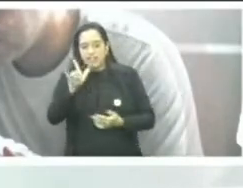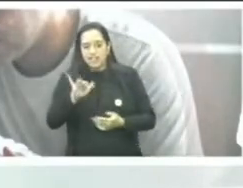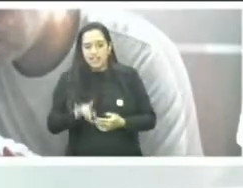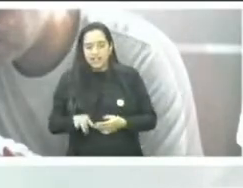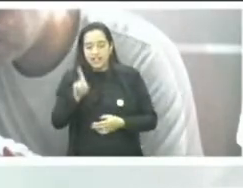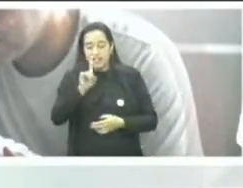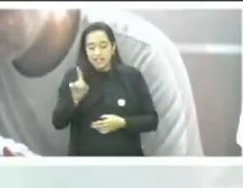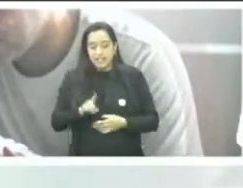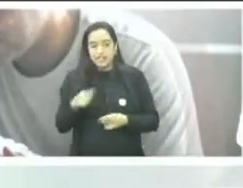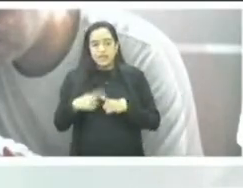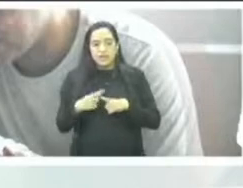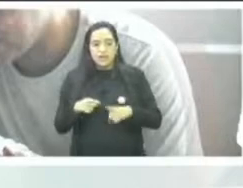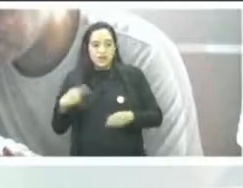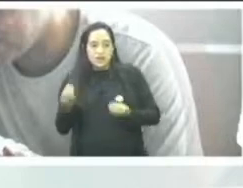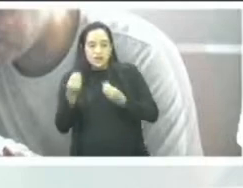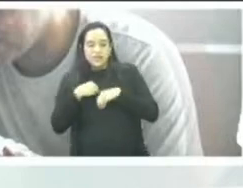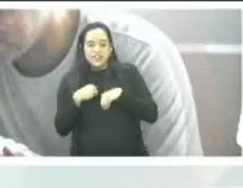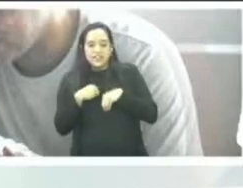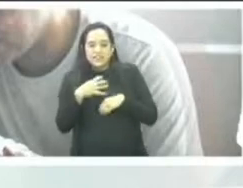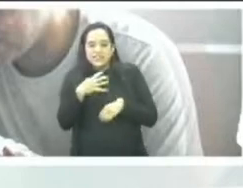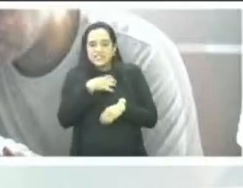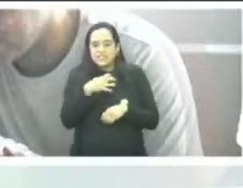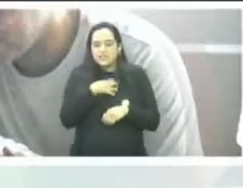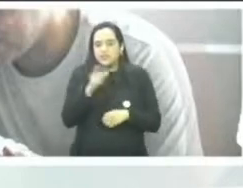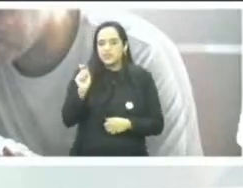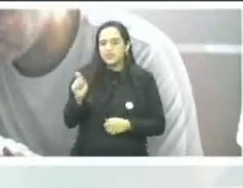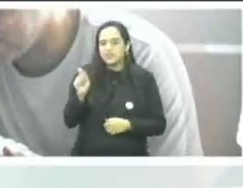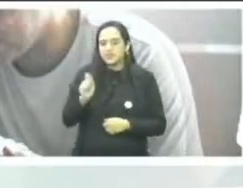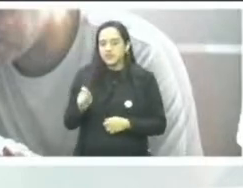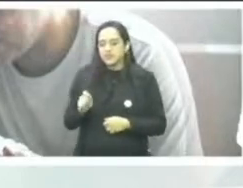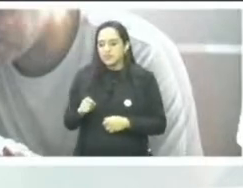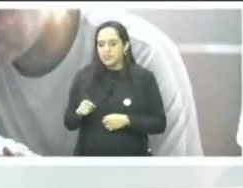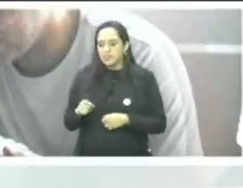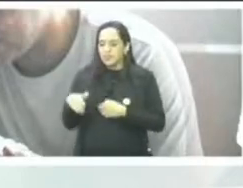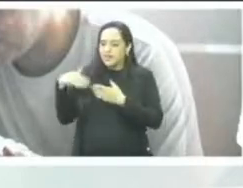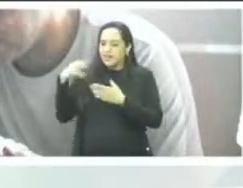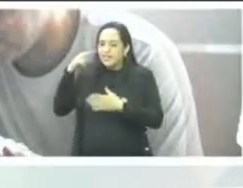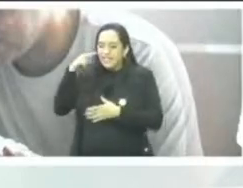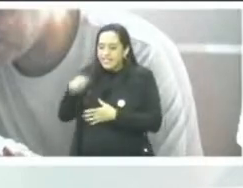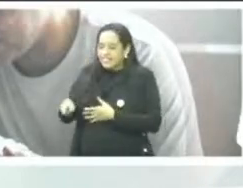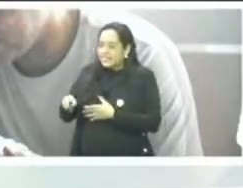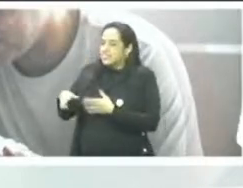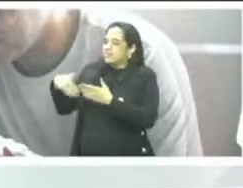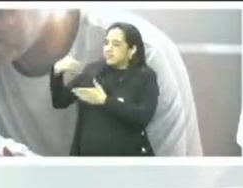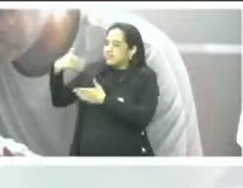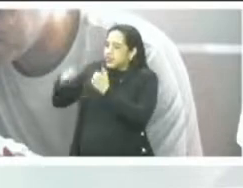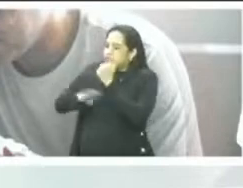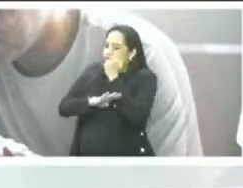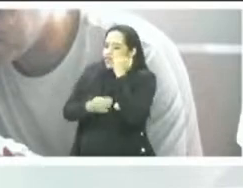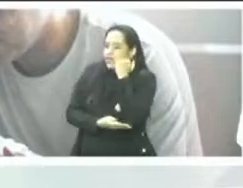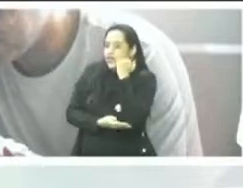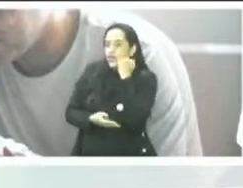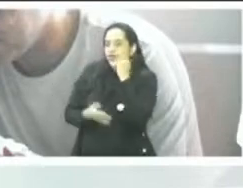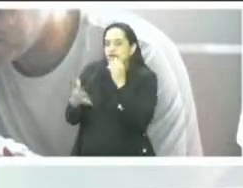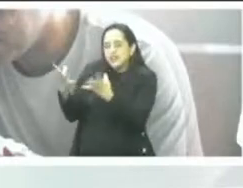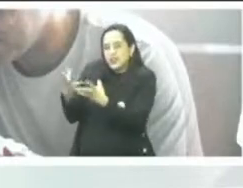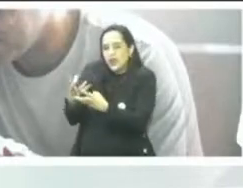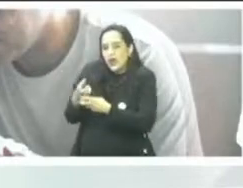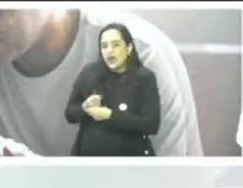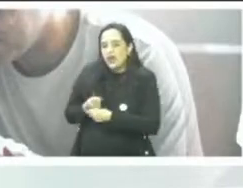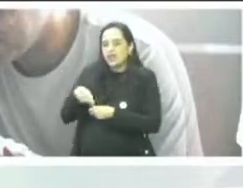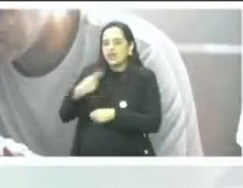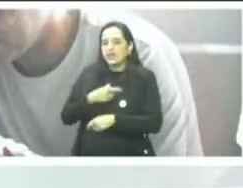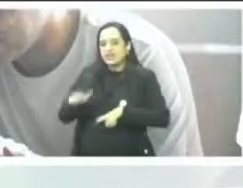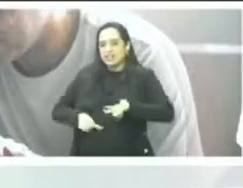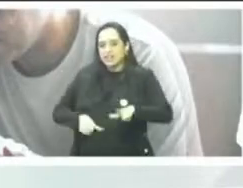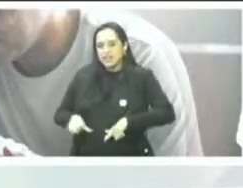porque dá para nós a sensação de frutos colhidos, frutos do nosso trabalho, frutos de uma